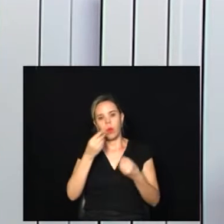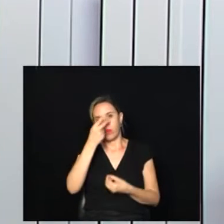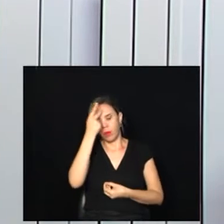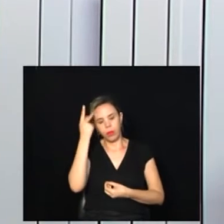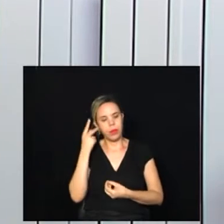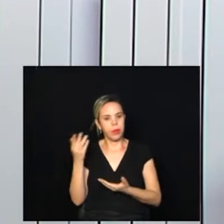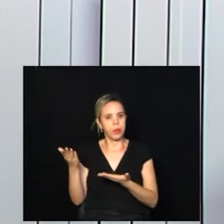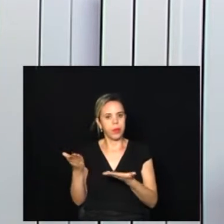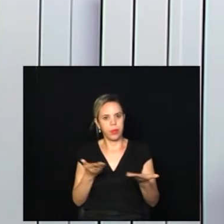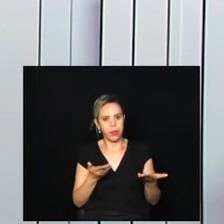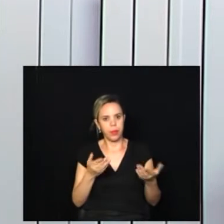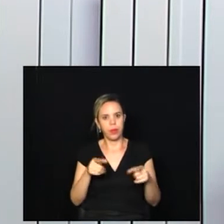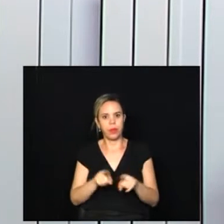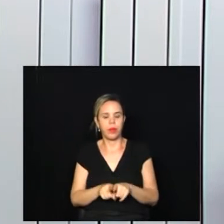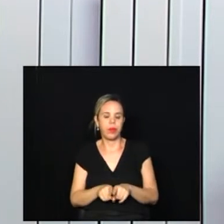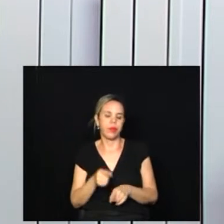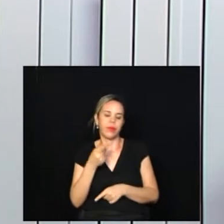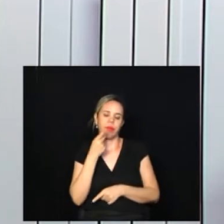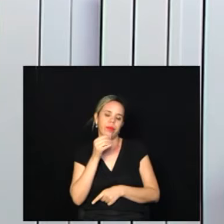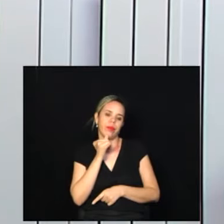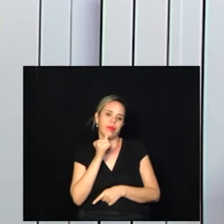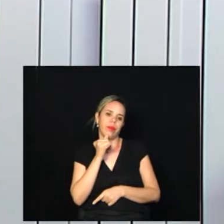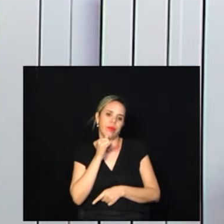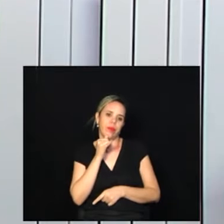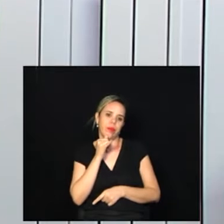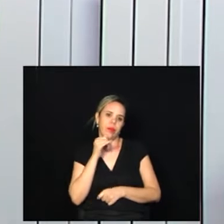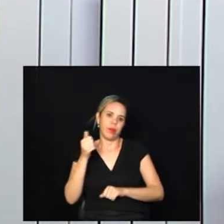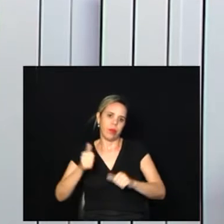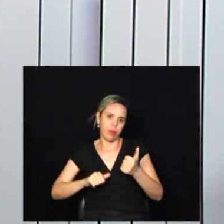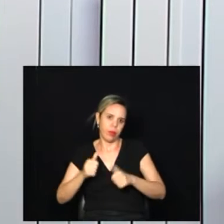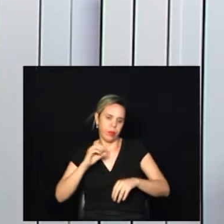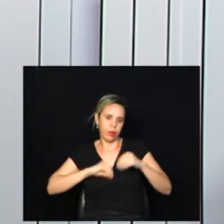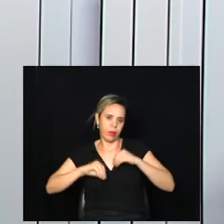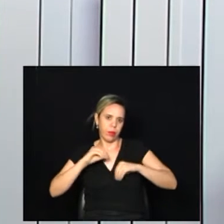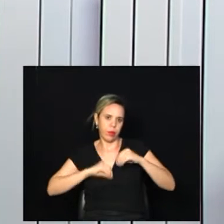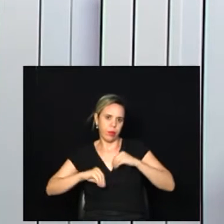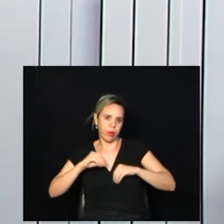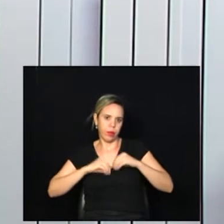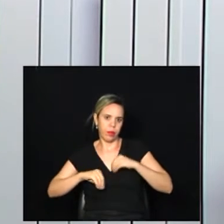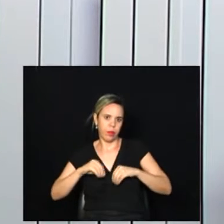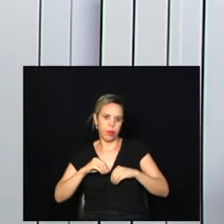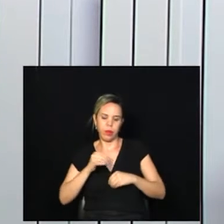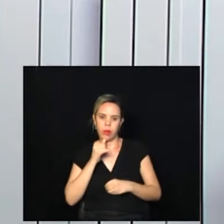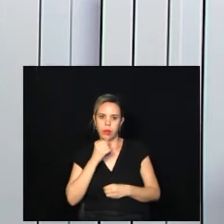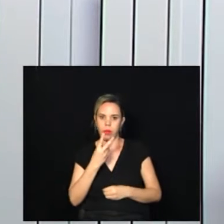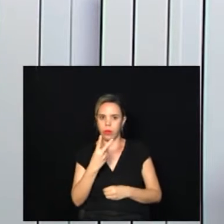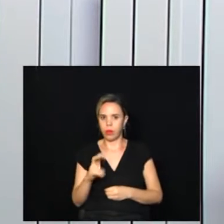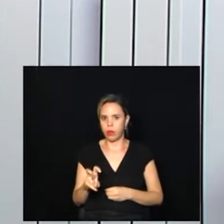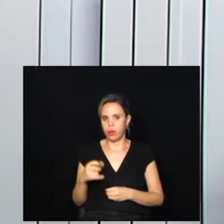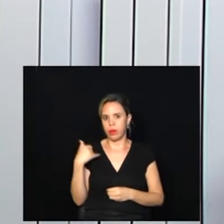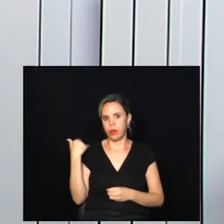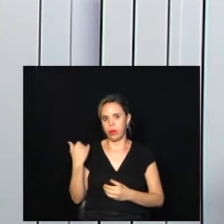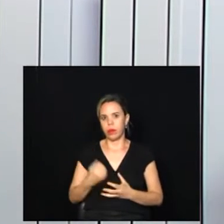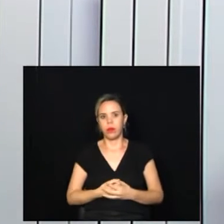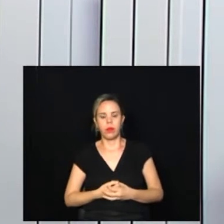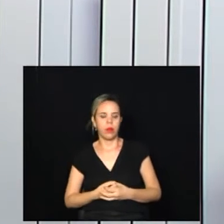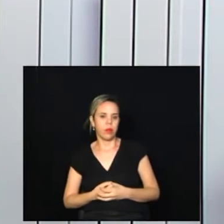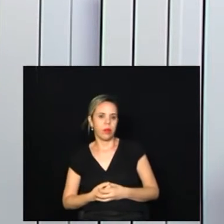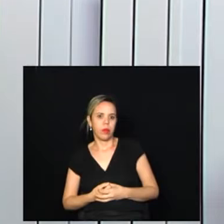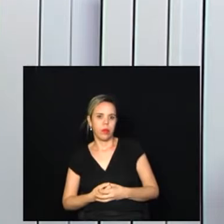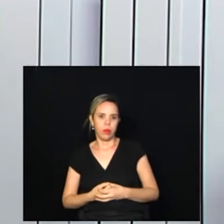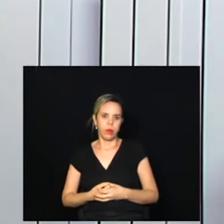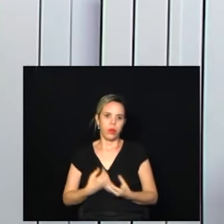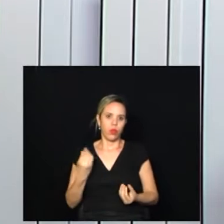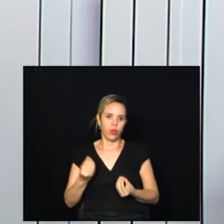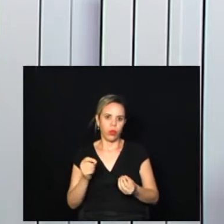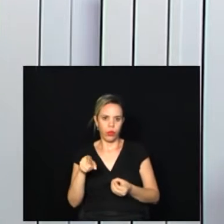pessoa recebe isso também. Você falou que teve o diagnóstico da depressão quando você tinha 25 anos.